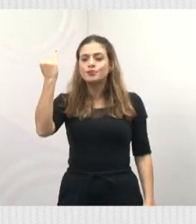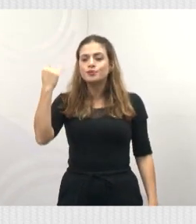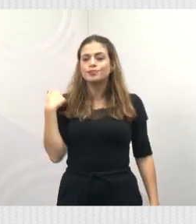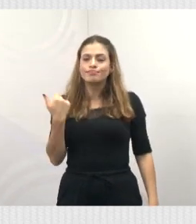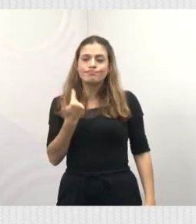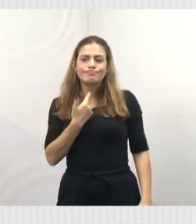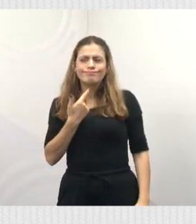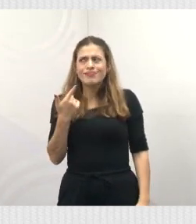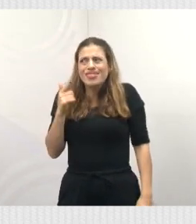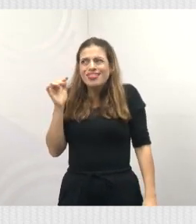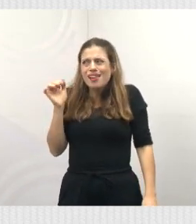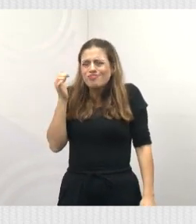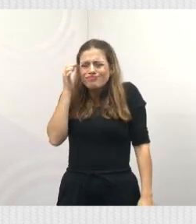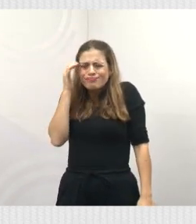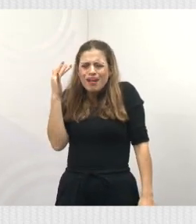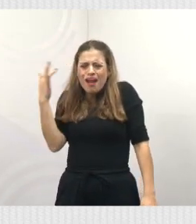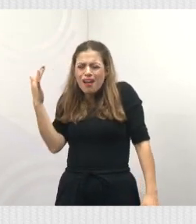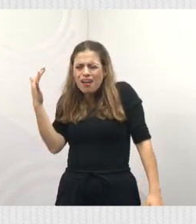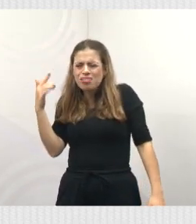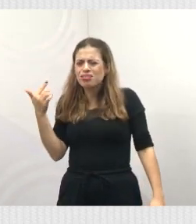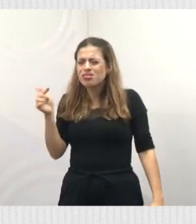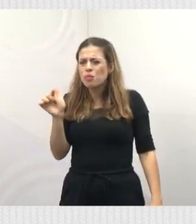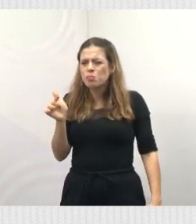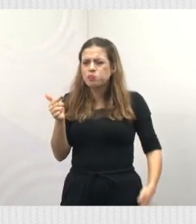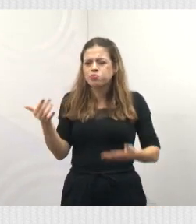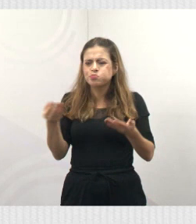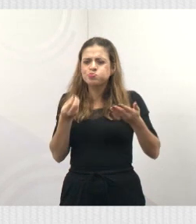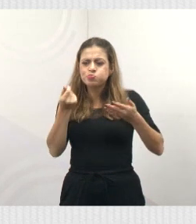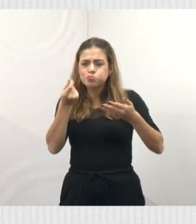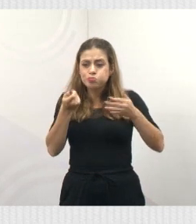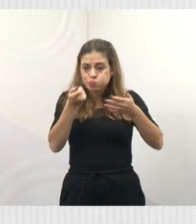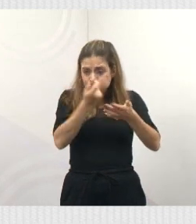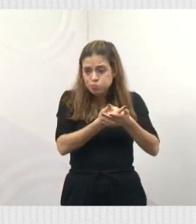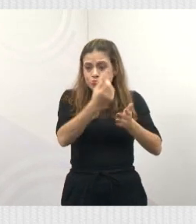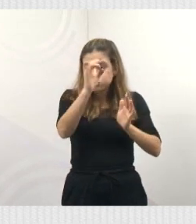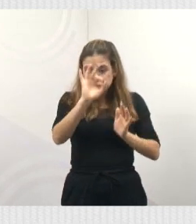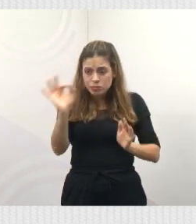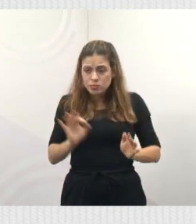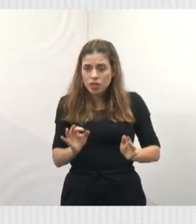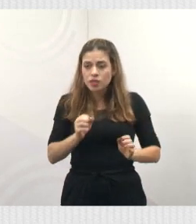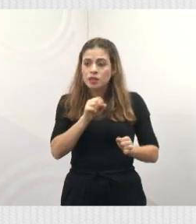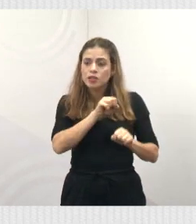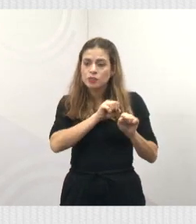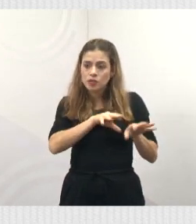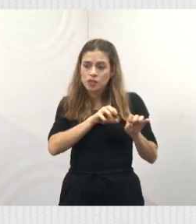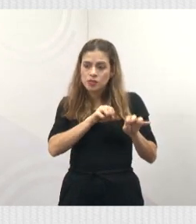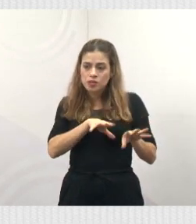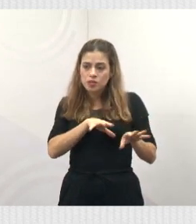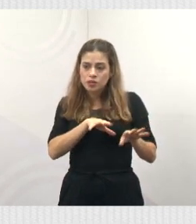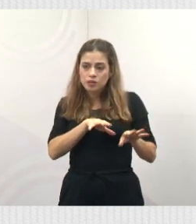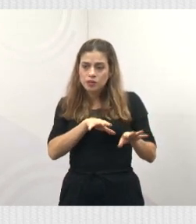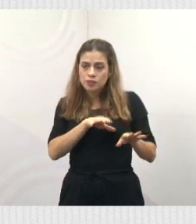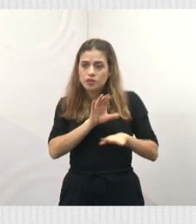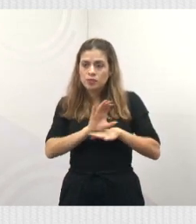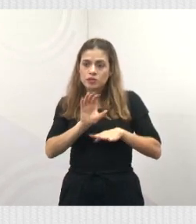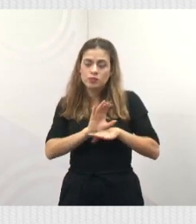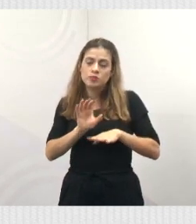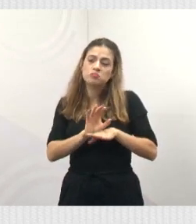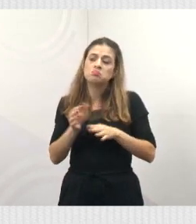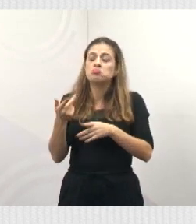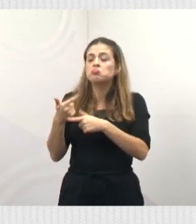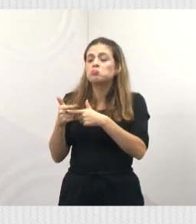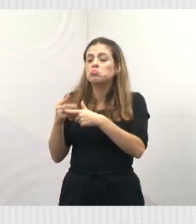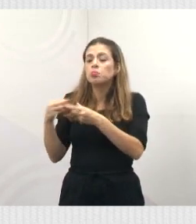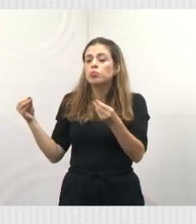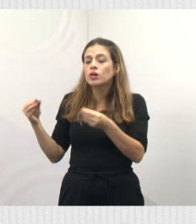a falsa ilusão de que não empregamos o percentual na educação, a Constituição resolveu esse problema para nós,